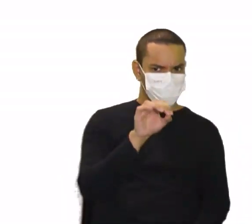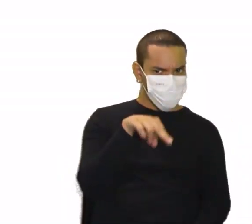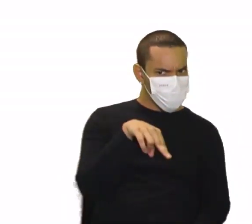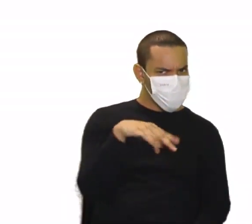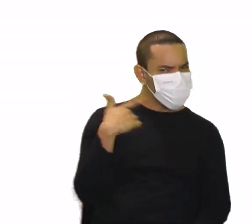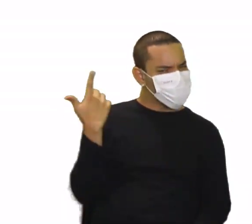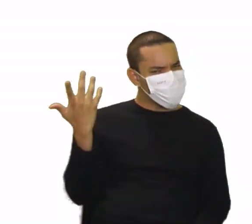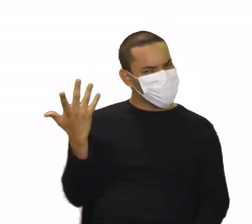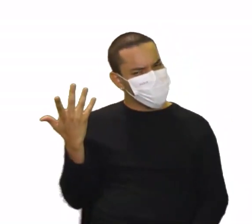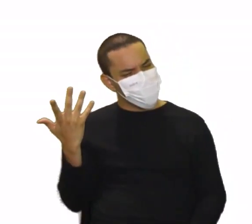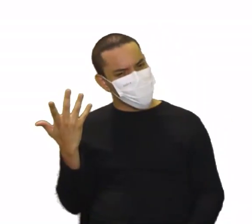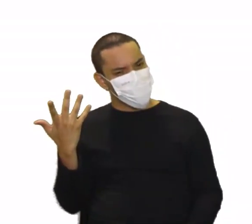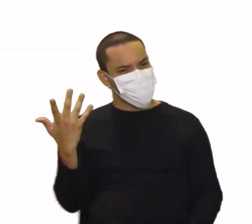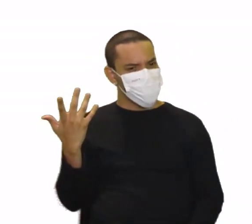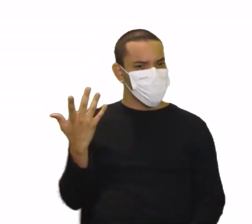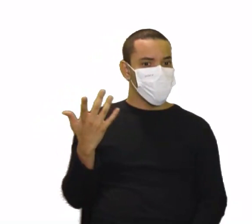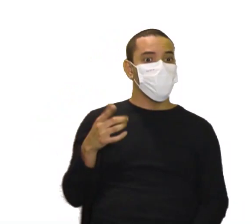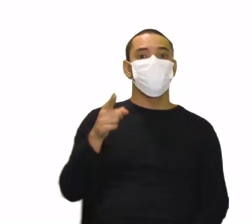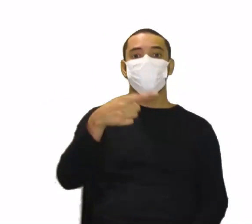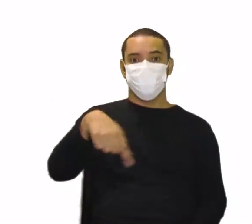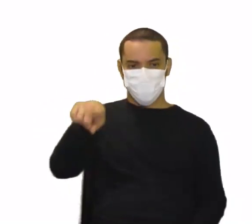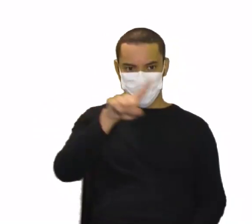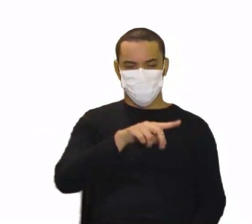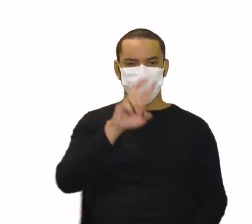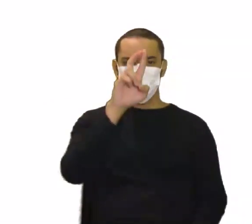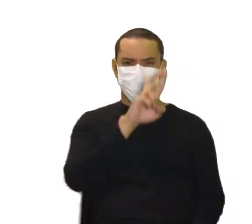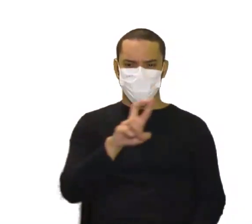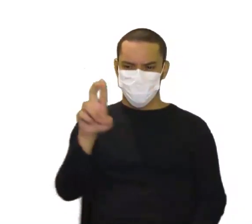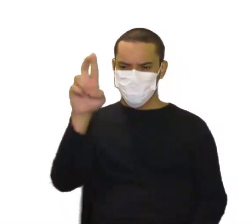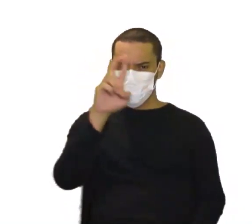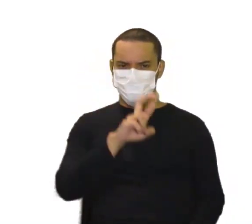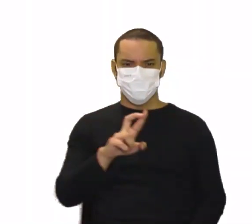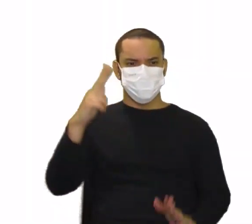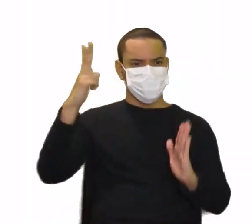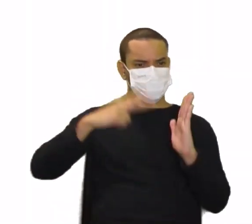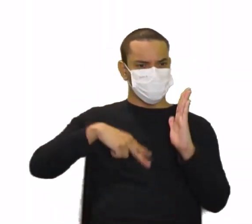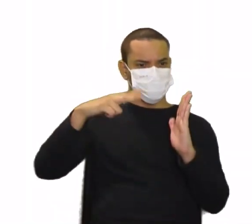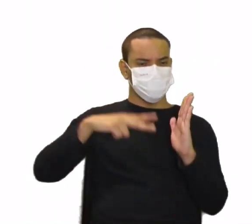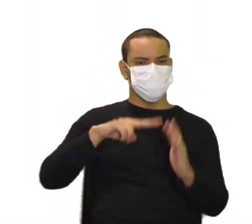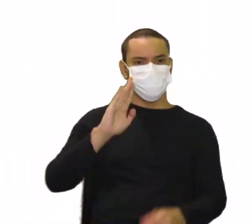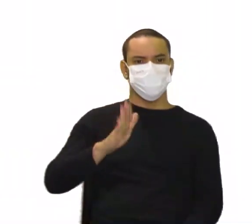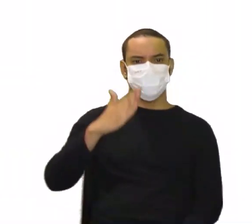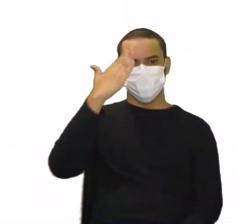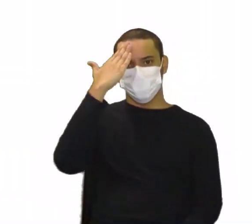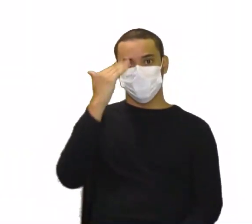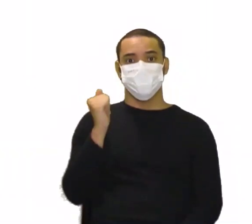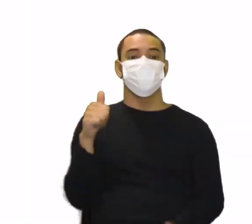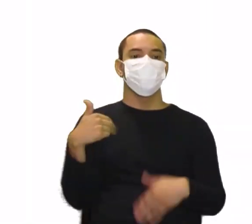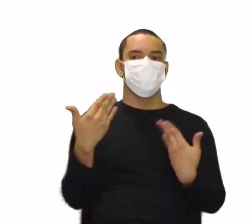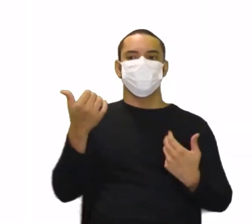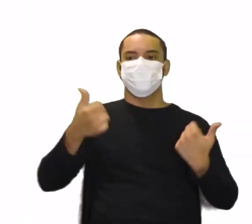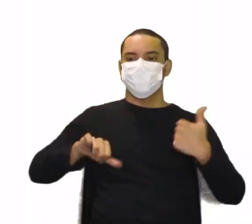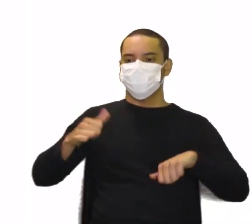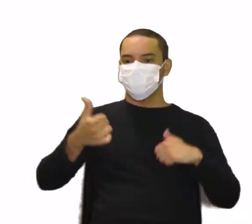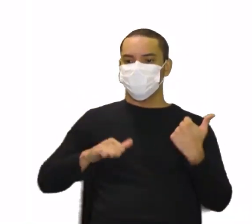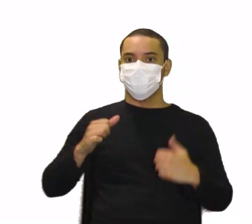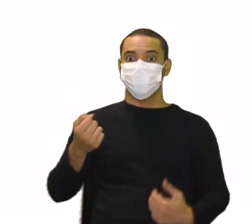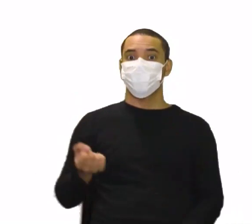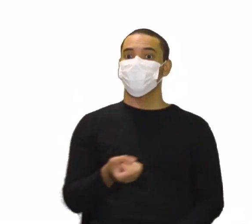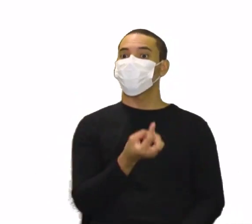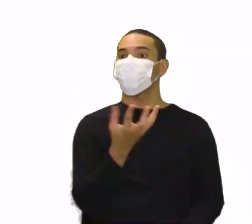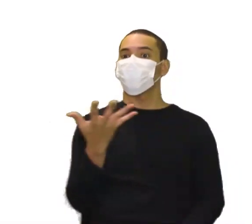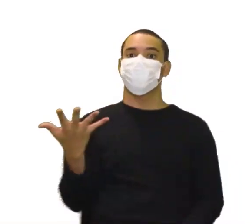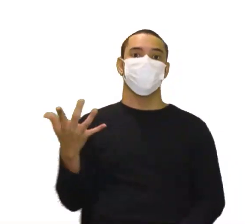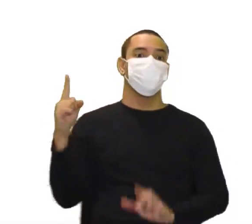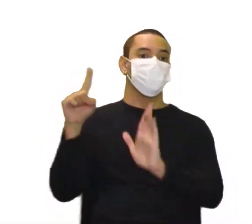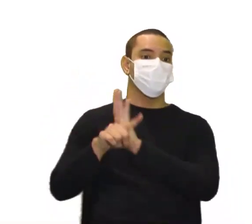mesmo? Então, você observando aí, vai ter que analisar quais dessas